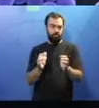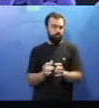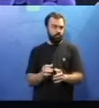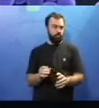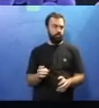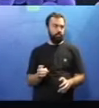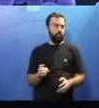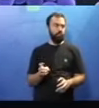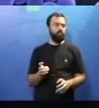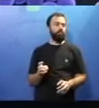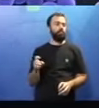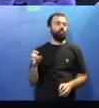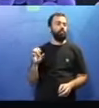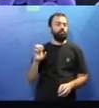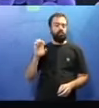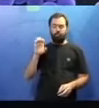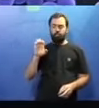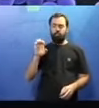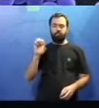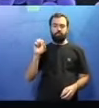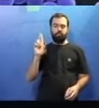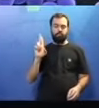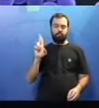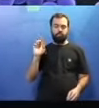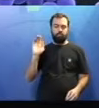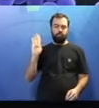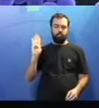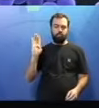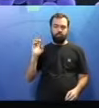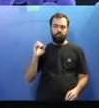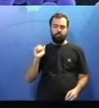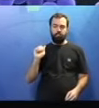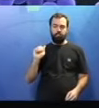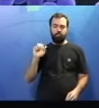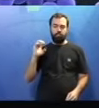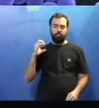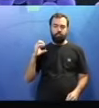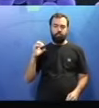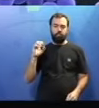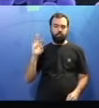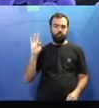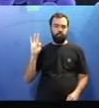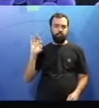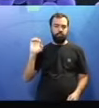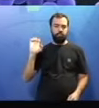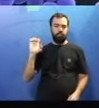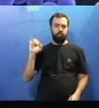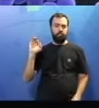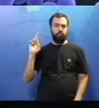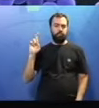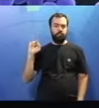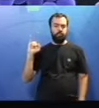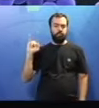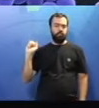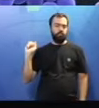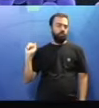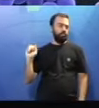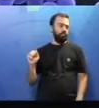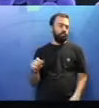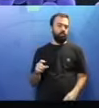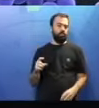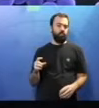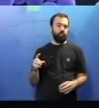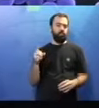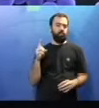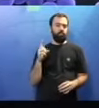Reino eubactéria. Eu significa verdadeiro, bactérias verdadeiras. São seres unicelulares que têm uma célula